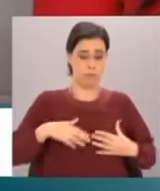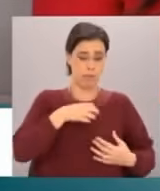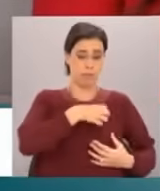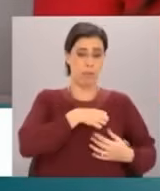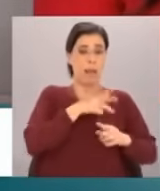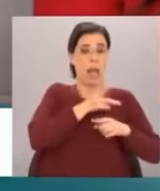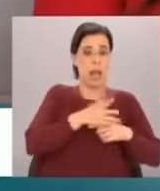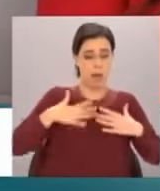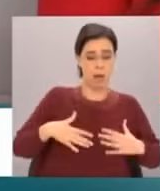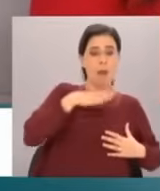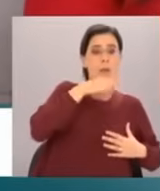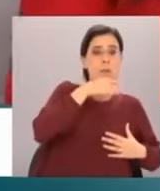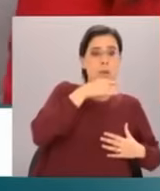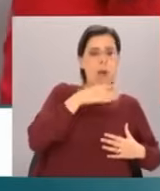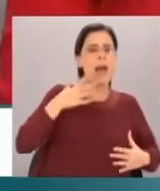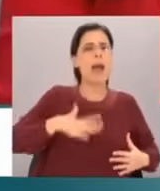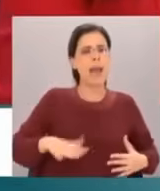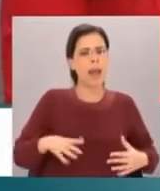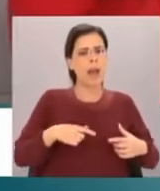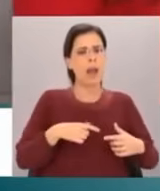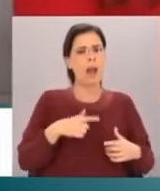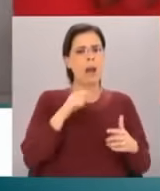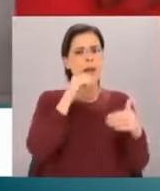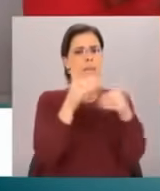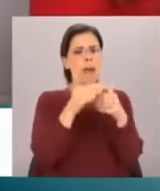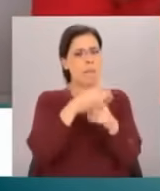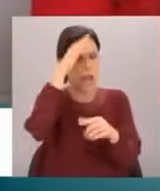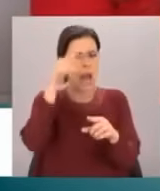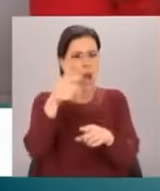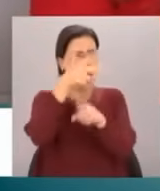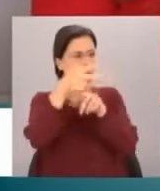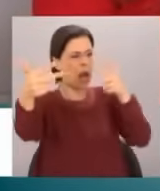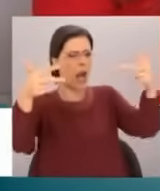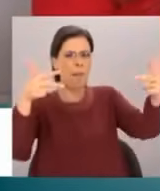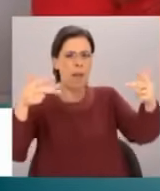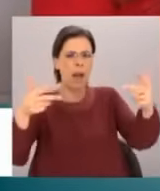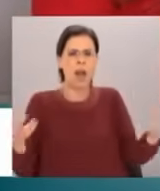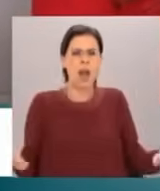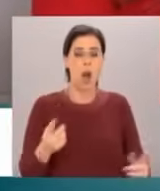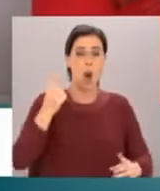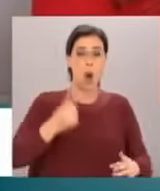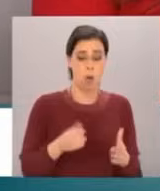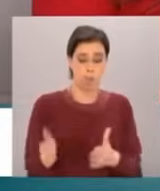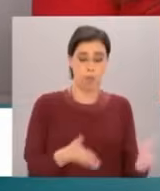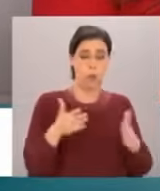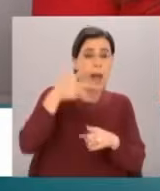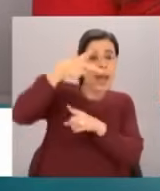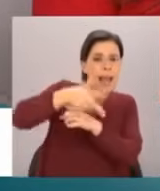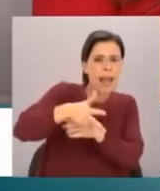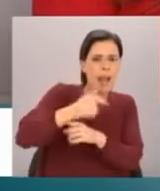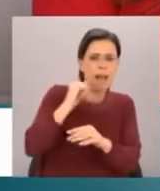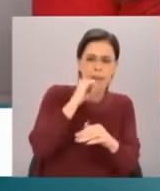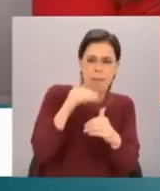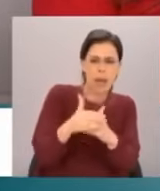polícias as valicamp mas quer conta mas que há câmeras nos matadouros quer Obrigado o escuto quer obrigar os produtores a terem